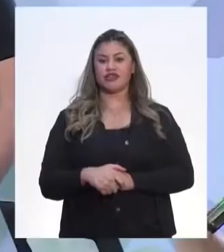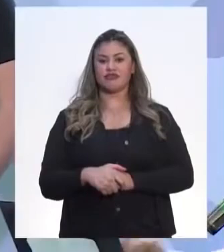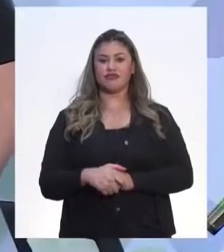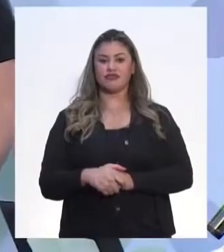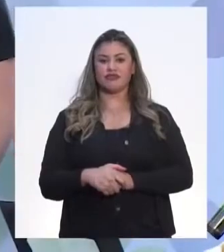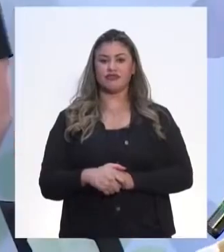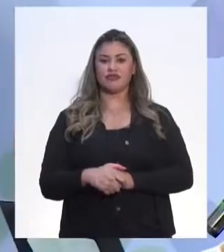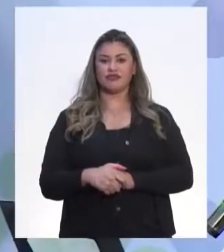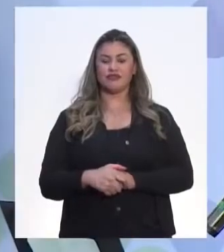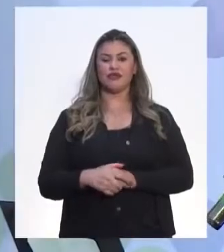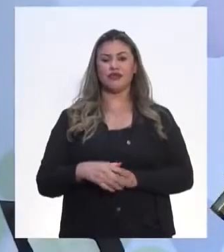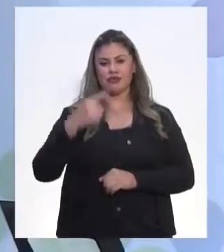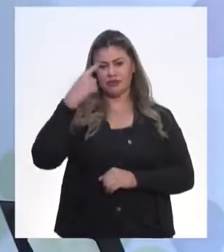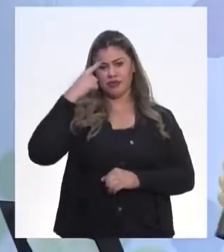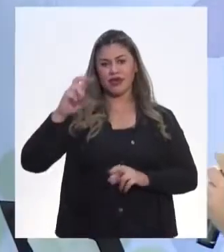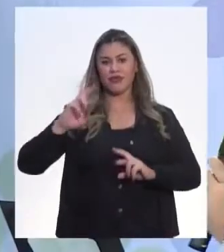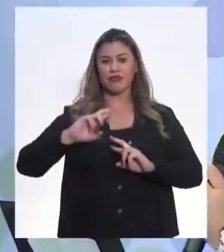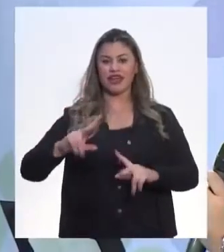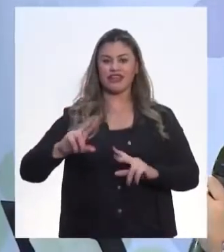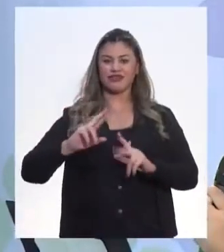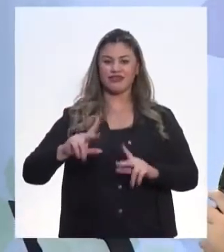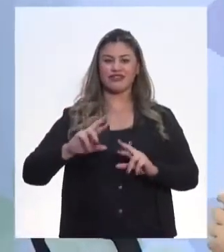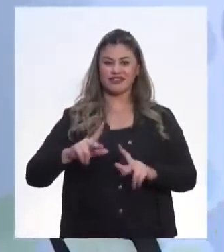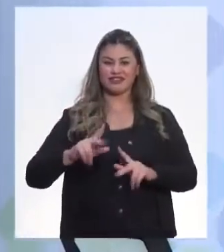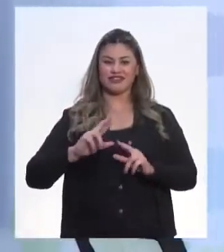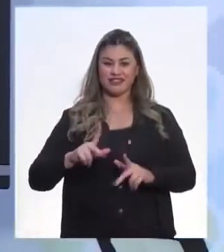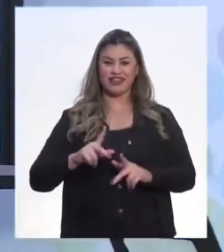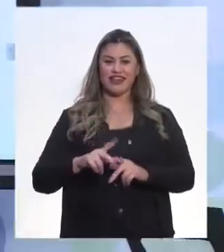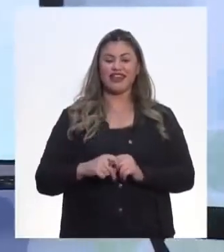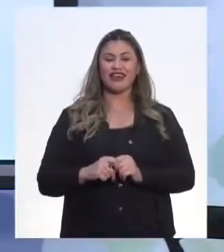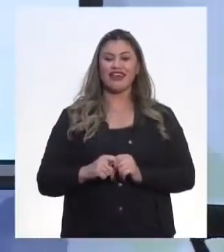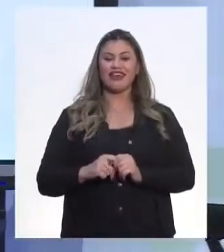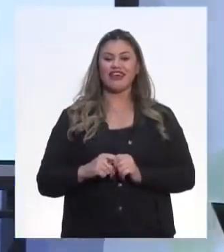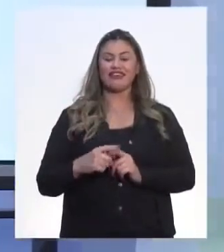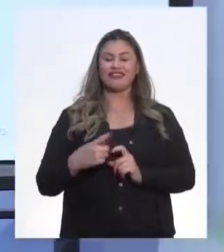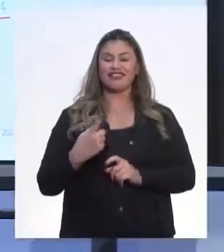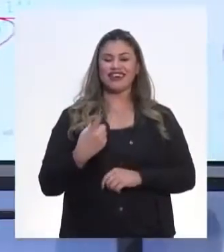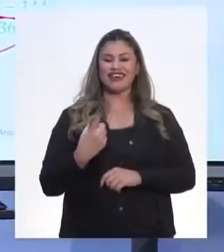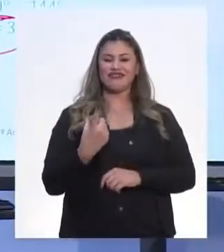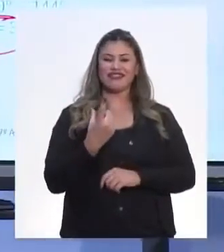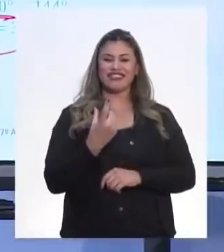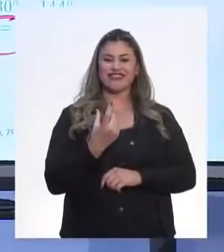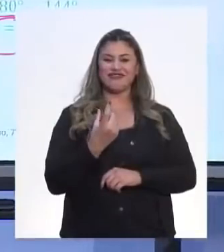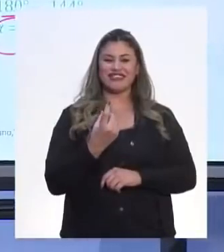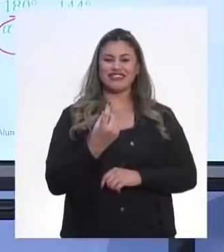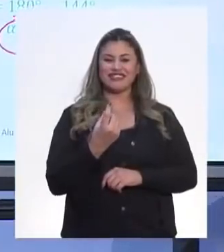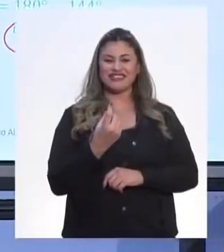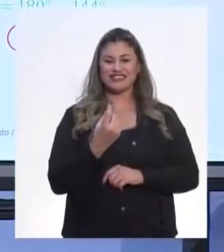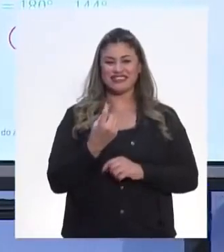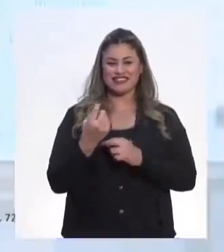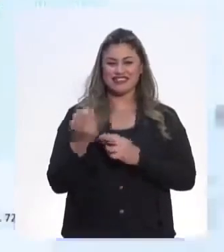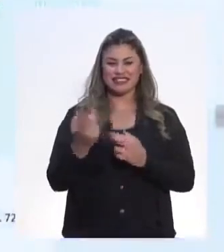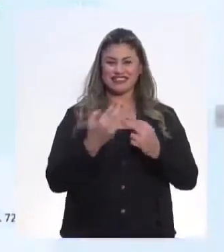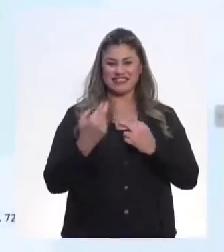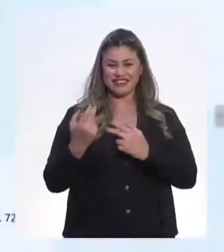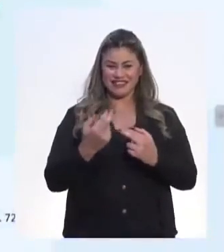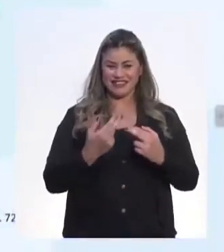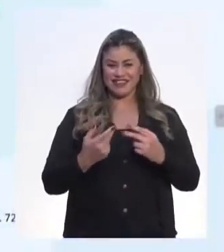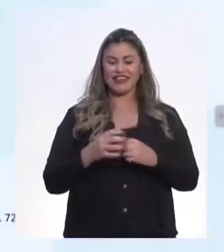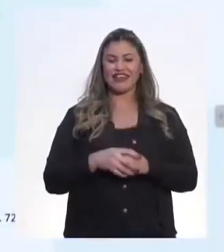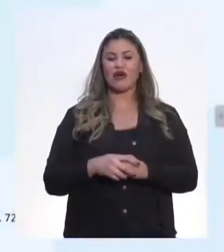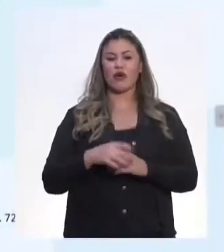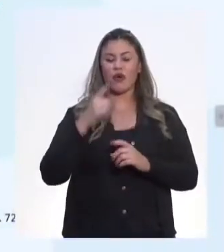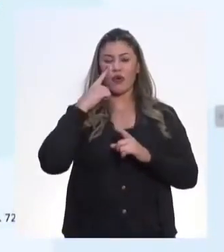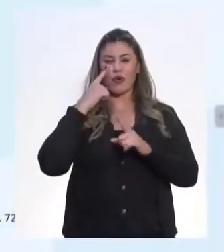Pode, não tem problema. Você poderia pensar em correspondência. Vou até pedir para o diretor colocar, esse ângulo aqui, né,